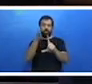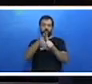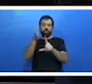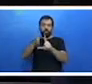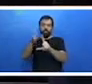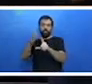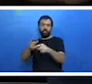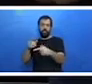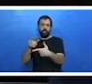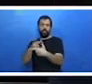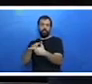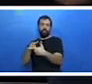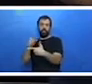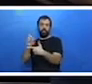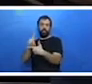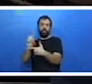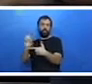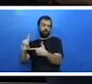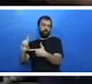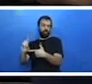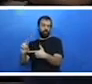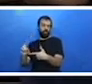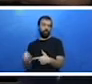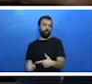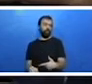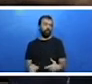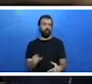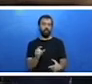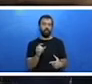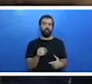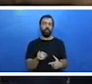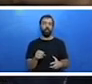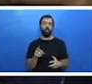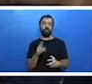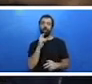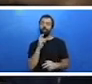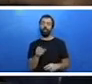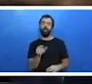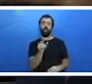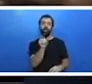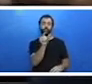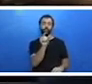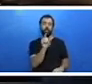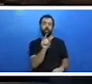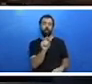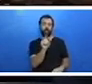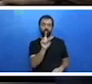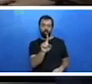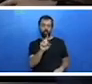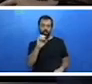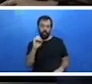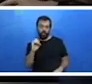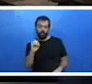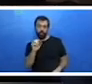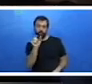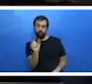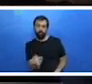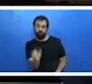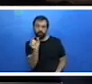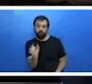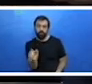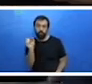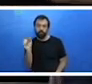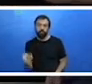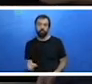barrinhas. Peguei o 100, dividi por 10. A fração que vai representar 1/10,